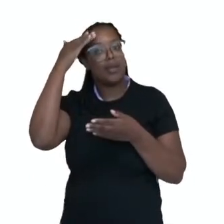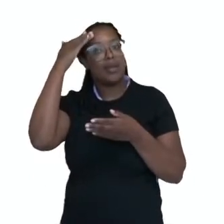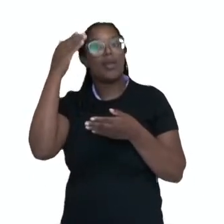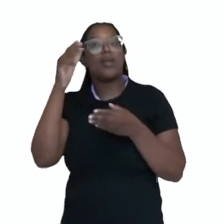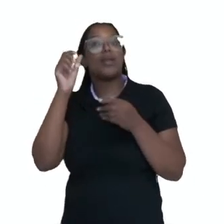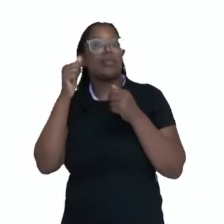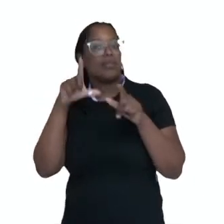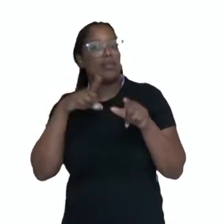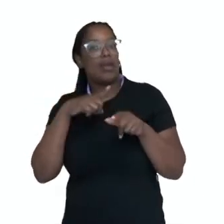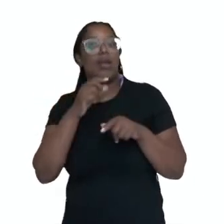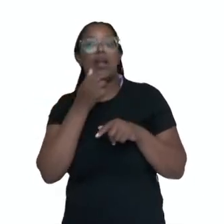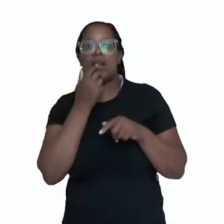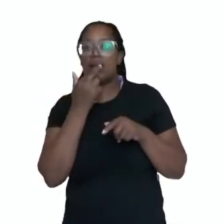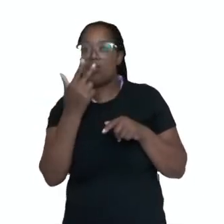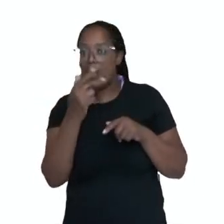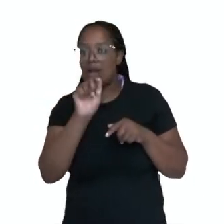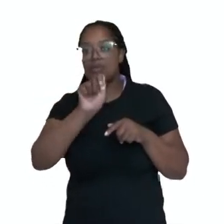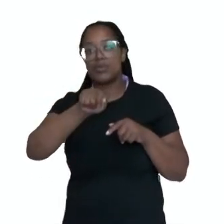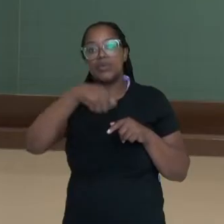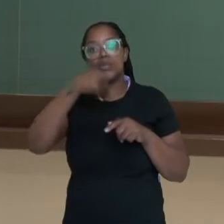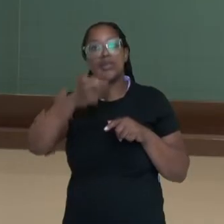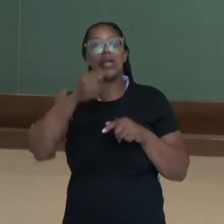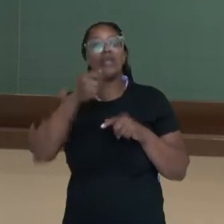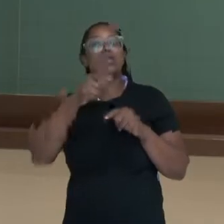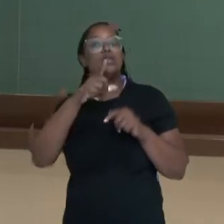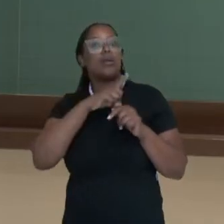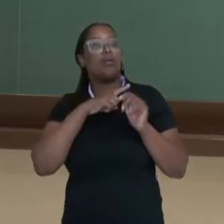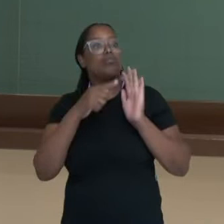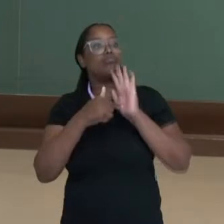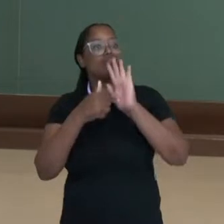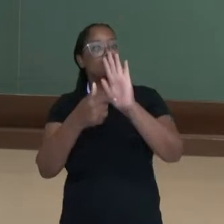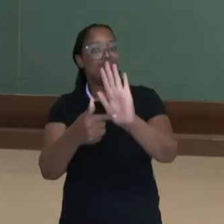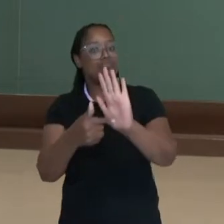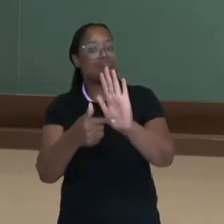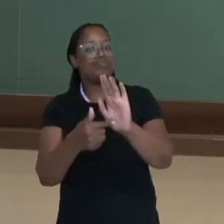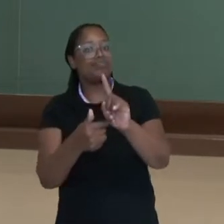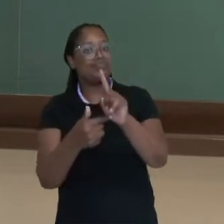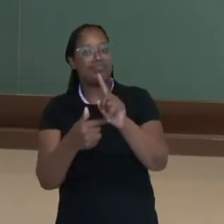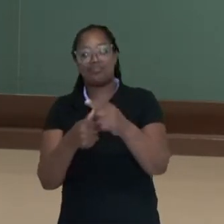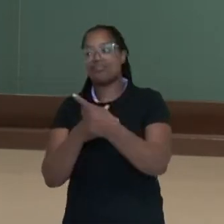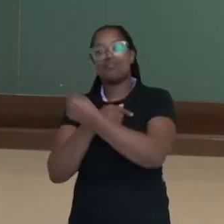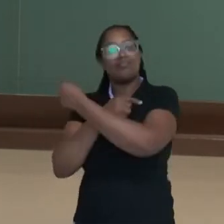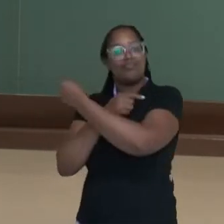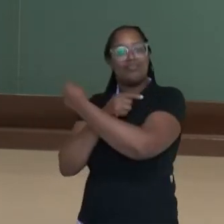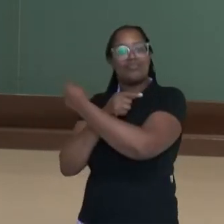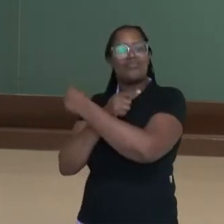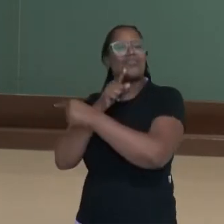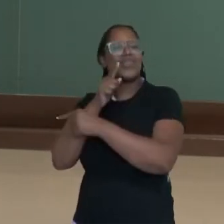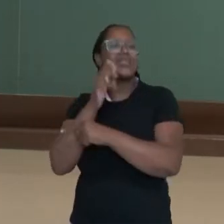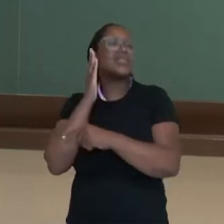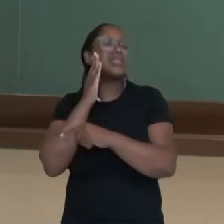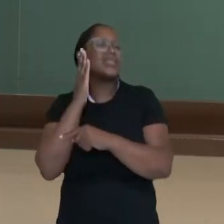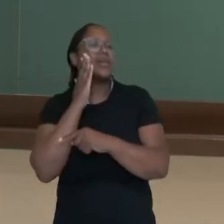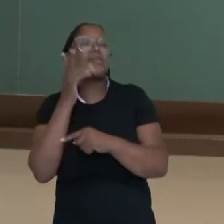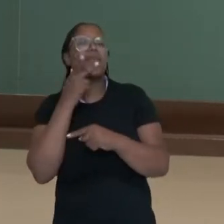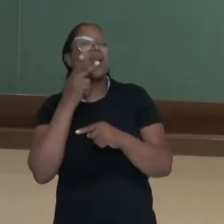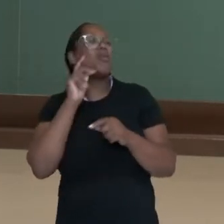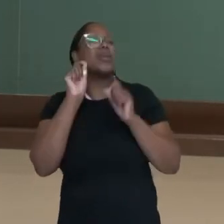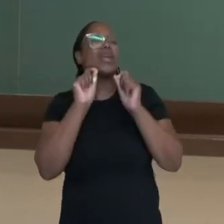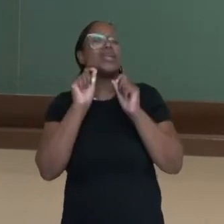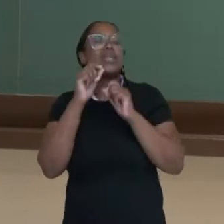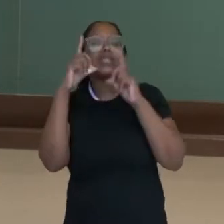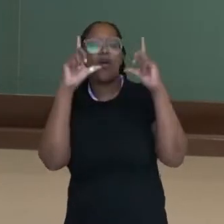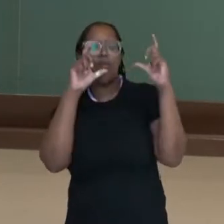constituem linguagem e representação. Então, olha só, você sabe dizer o que essas imagens têm em